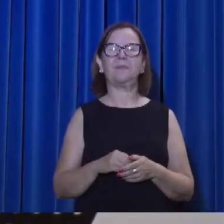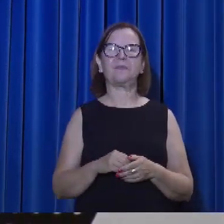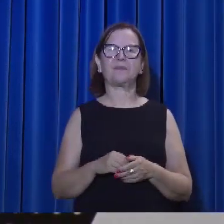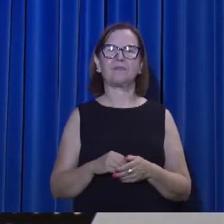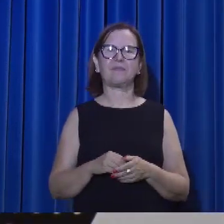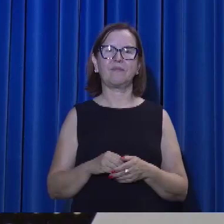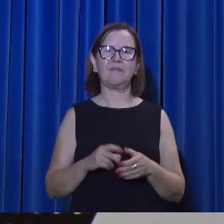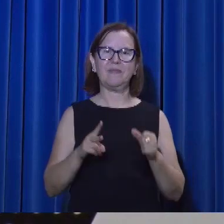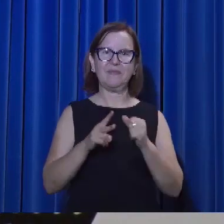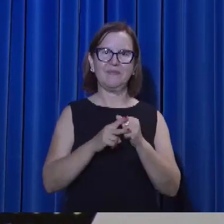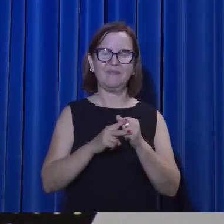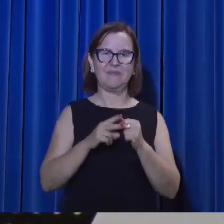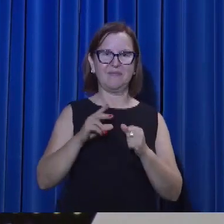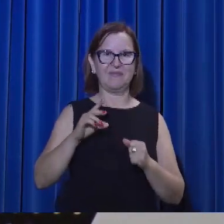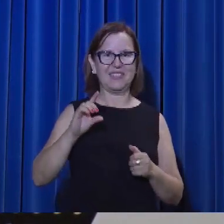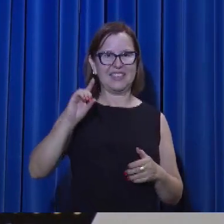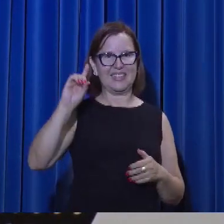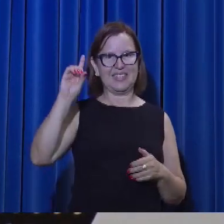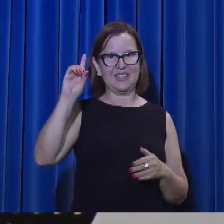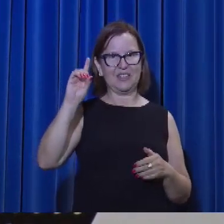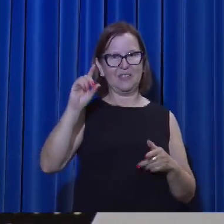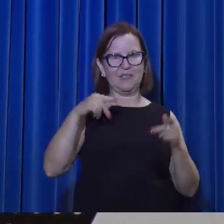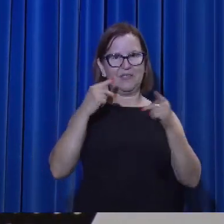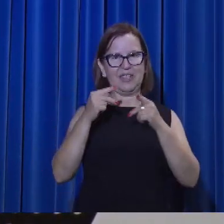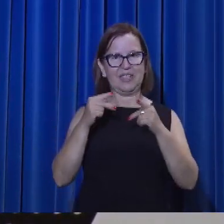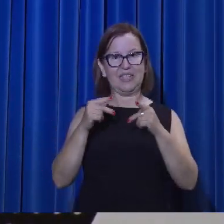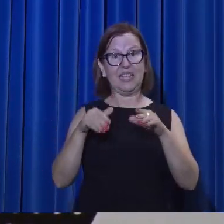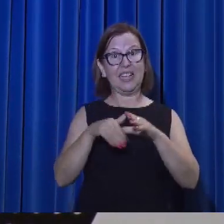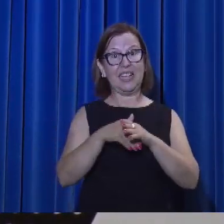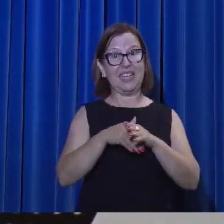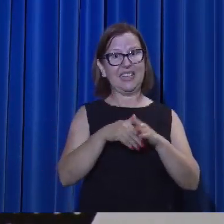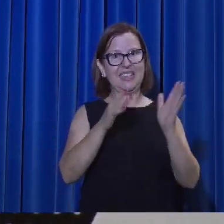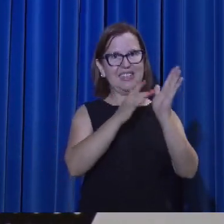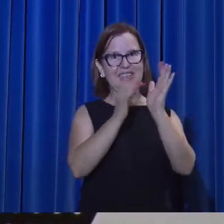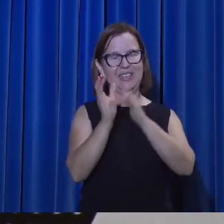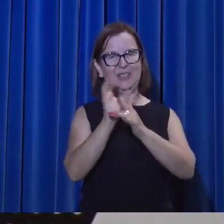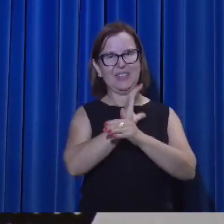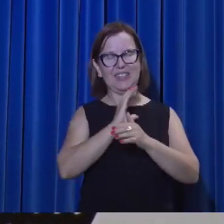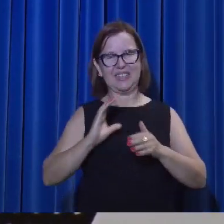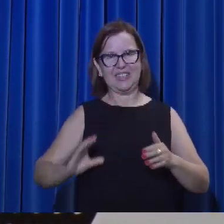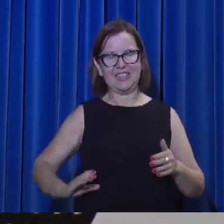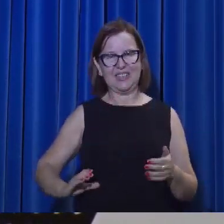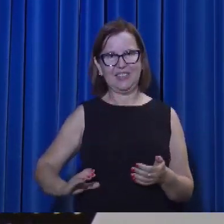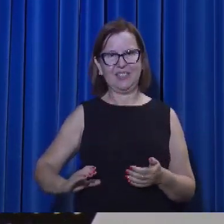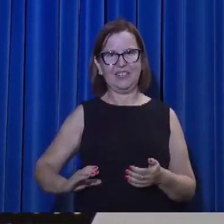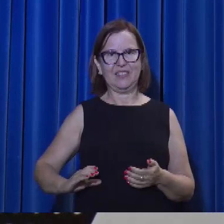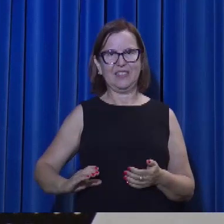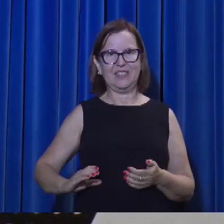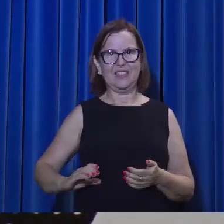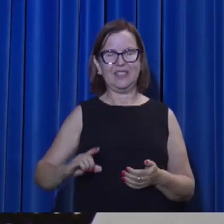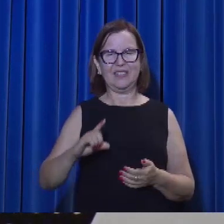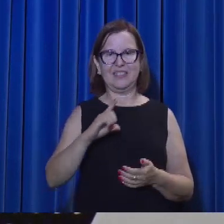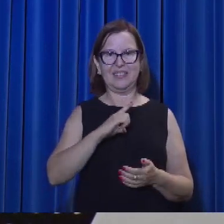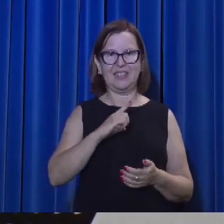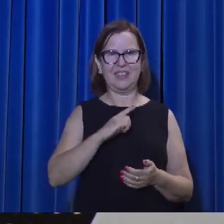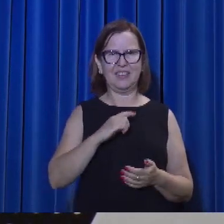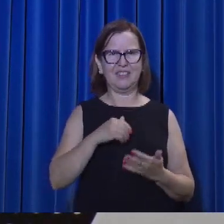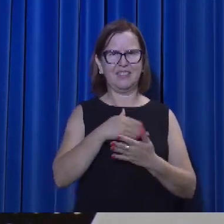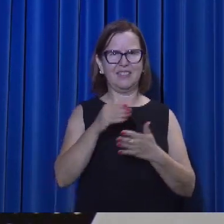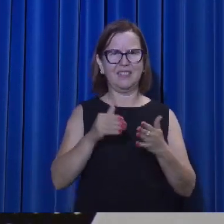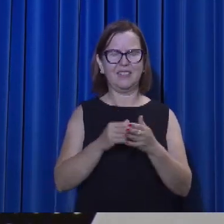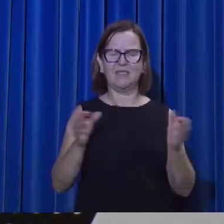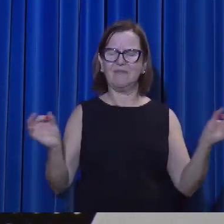Deus, a Bíblia diz que nele, em Jesus Cristo, habita corporalmente toda a plenitude